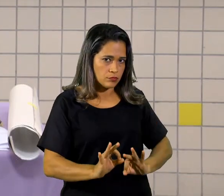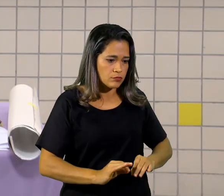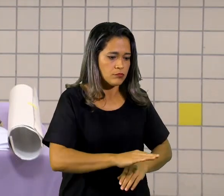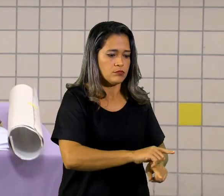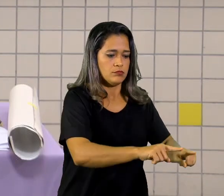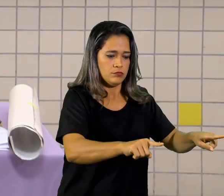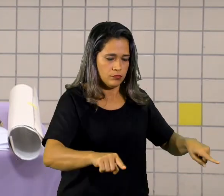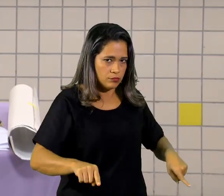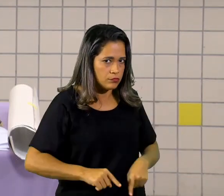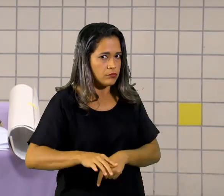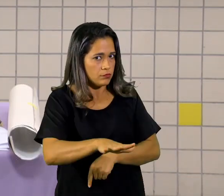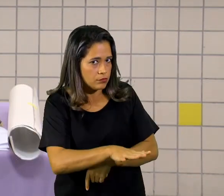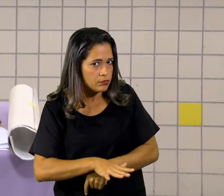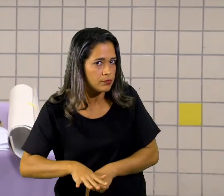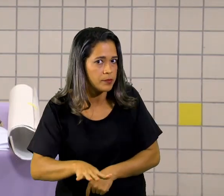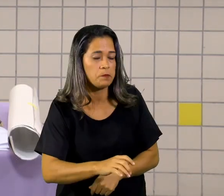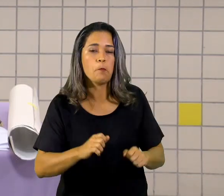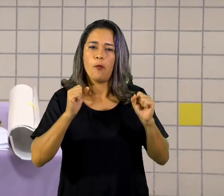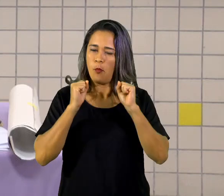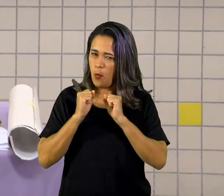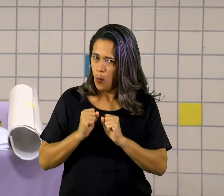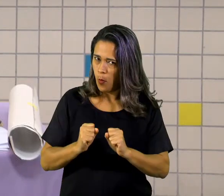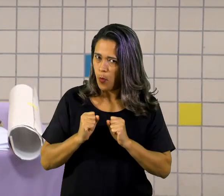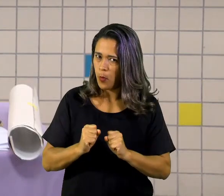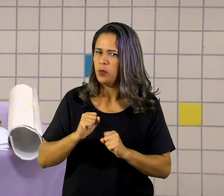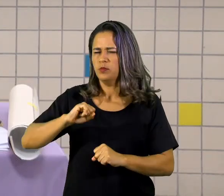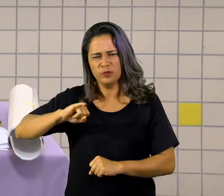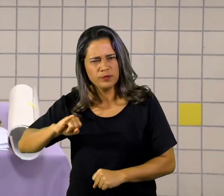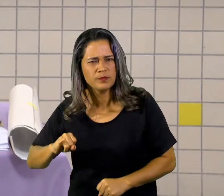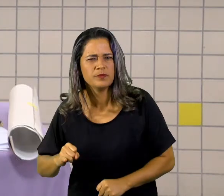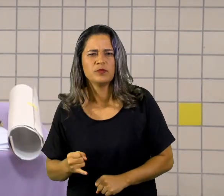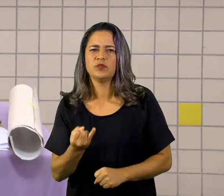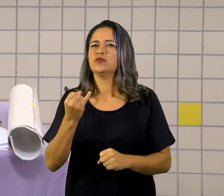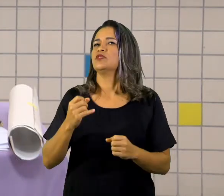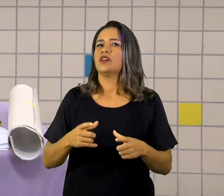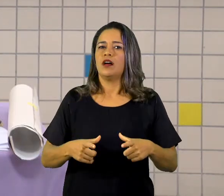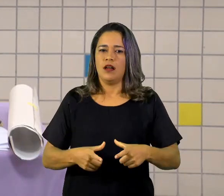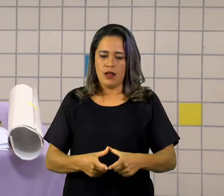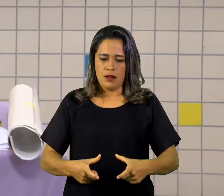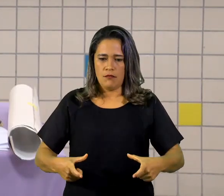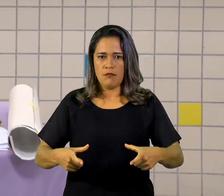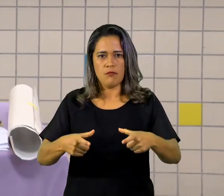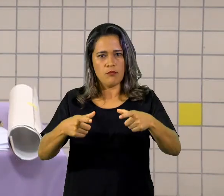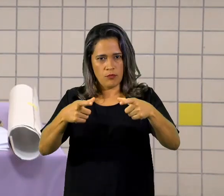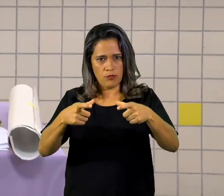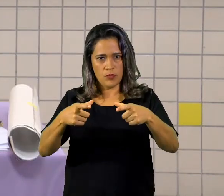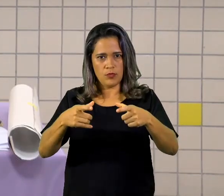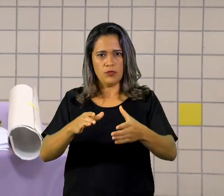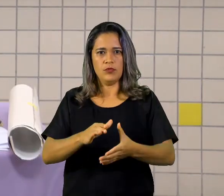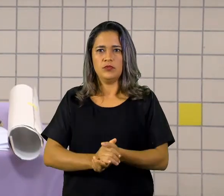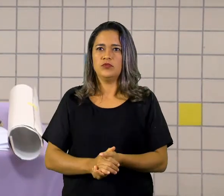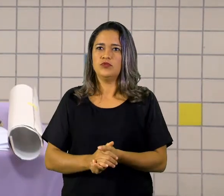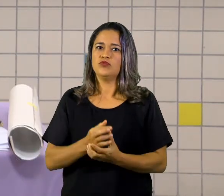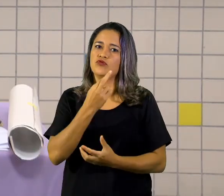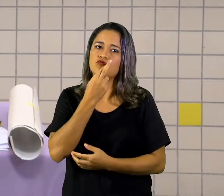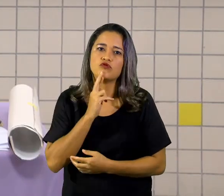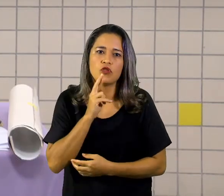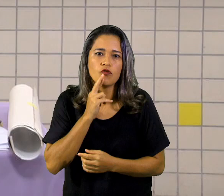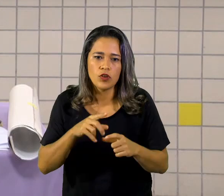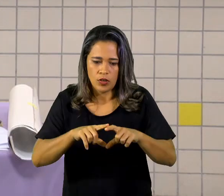espaço, você pode aproveitar potes em casa que você tenha, potes de